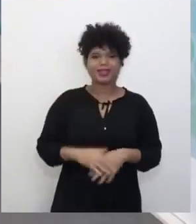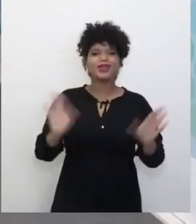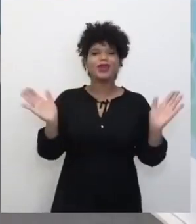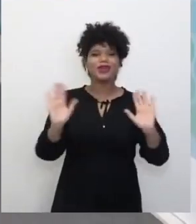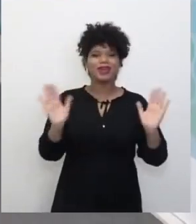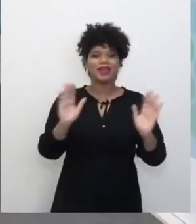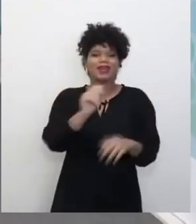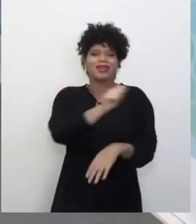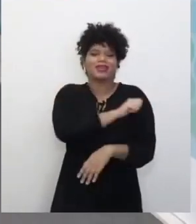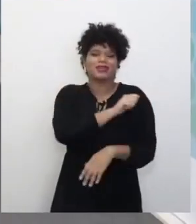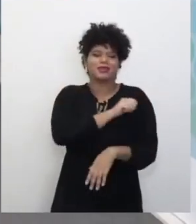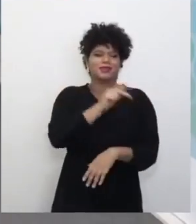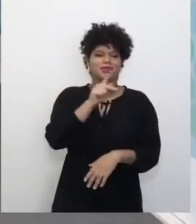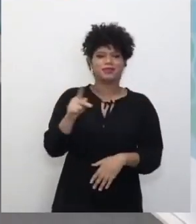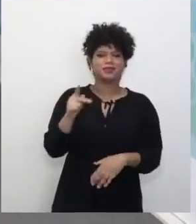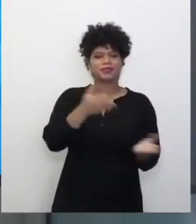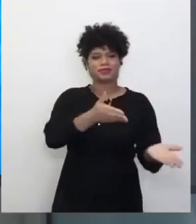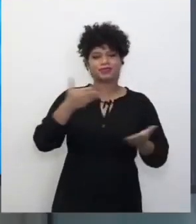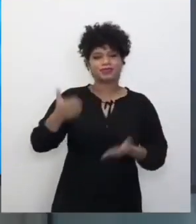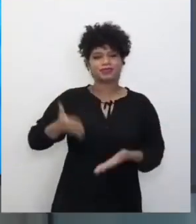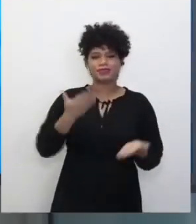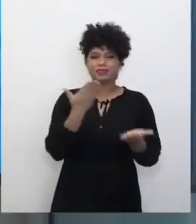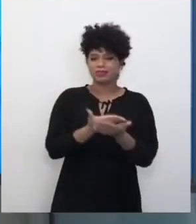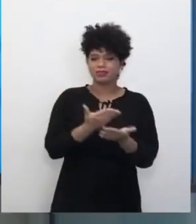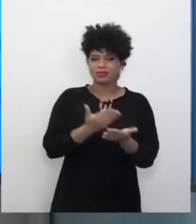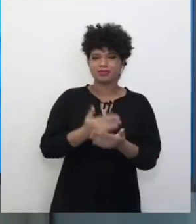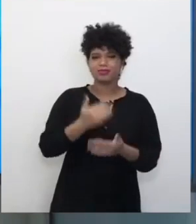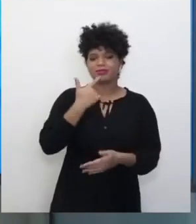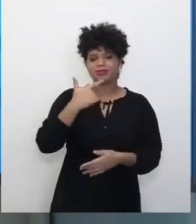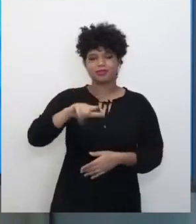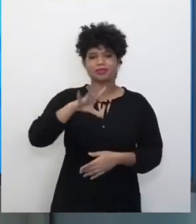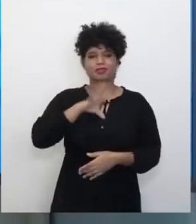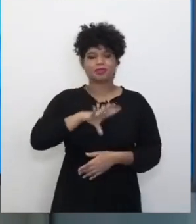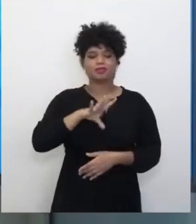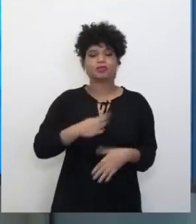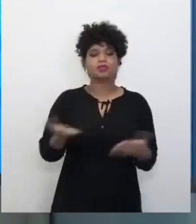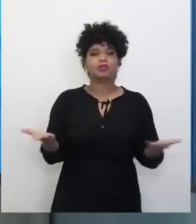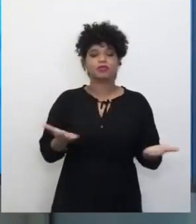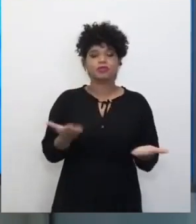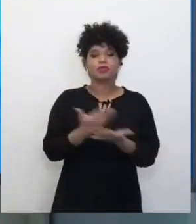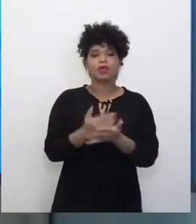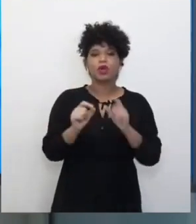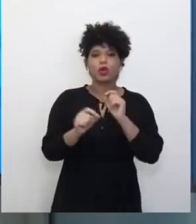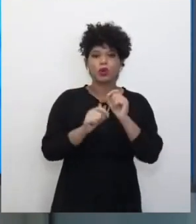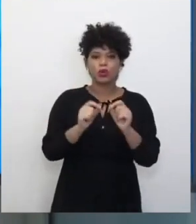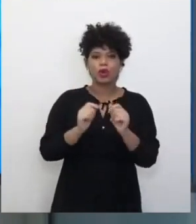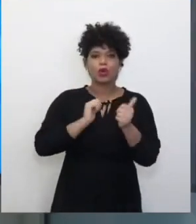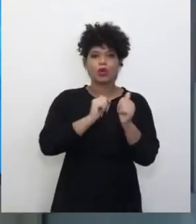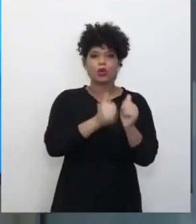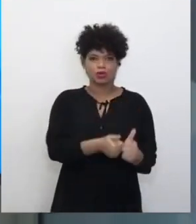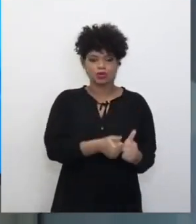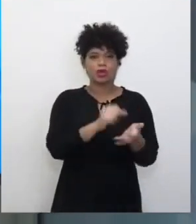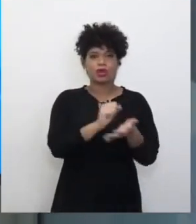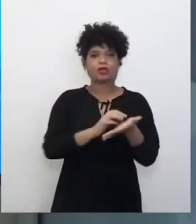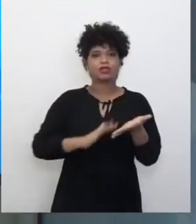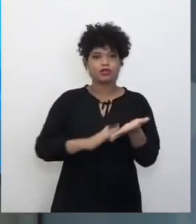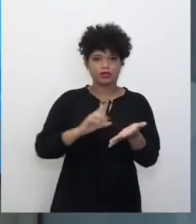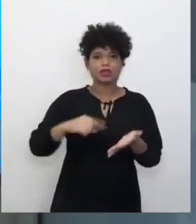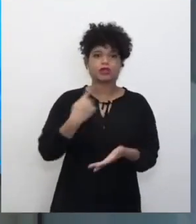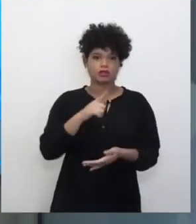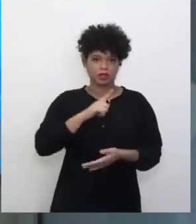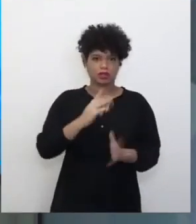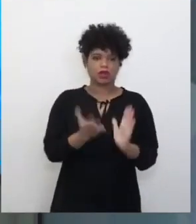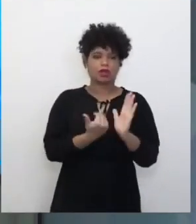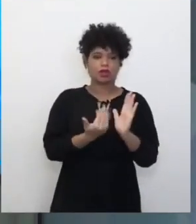alunos, professores, bem-vindos a mais uma aula de língua portuguesa. Nossa aula hoje é uma sequência, dessa sequência de atividades que a gente tem no